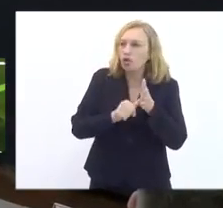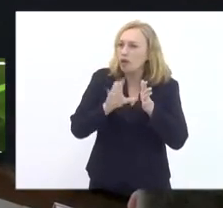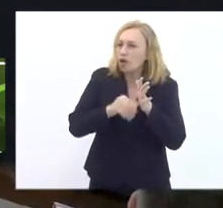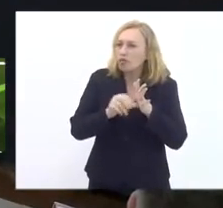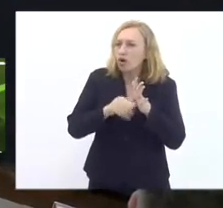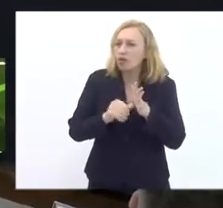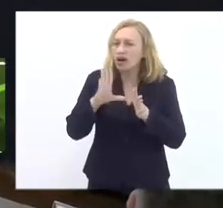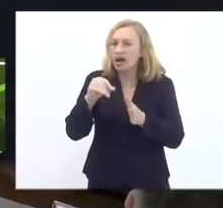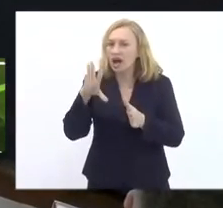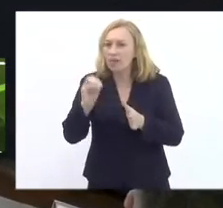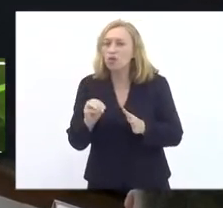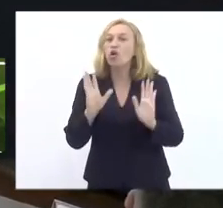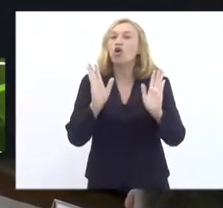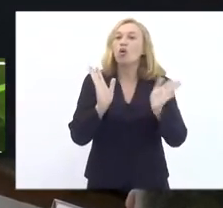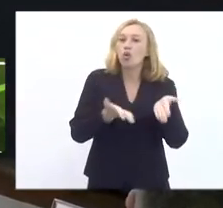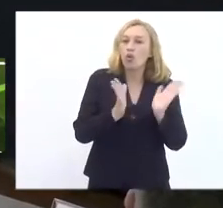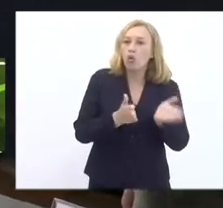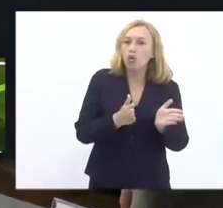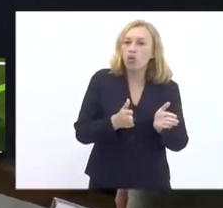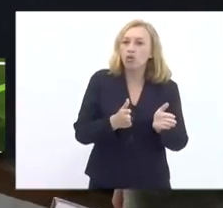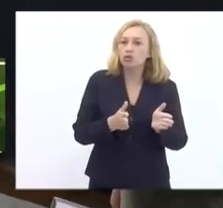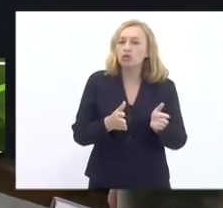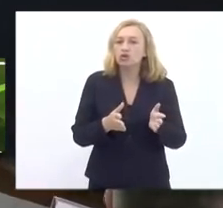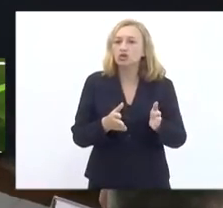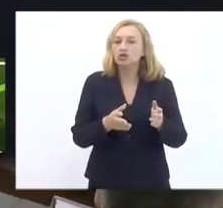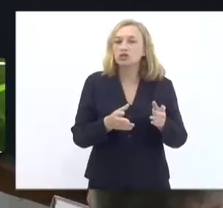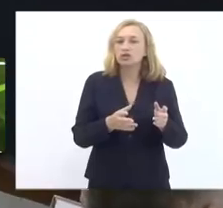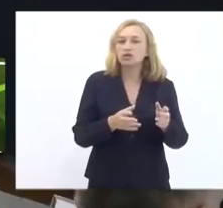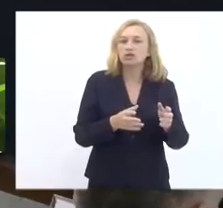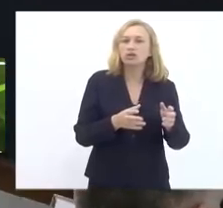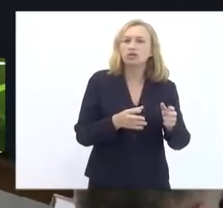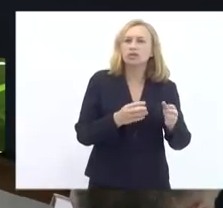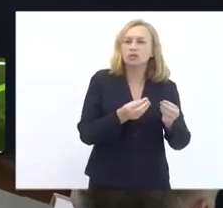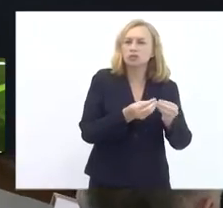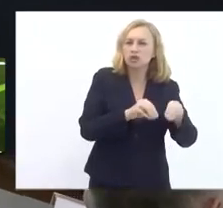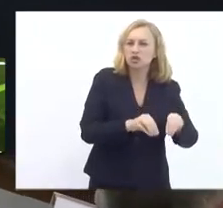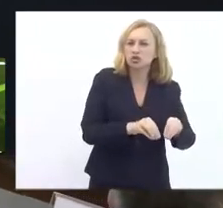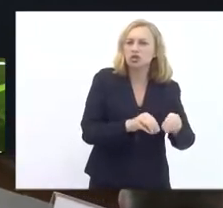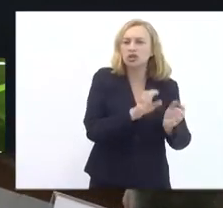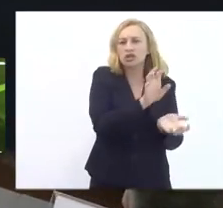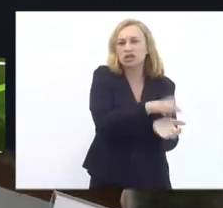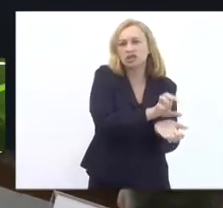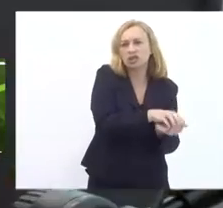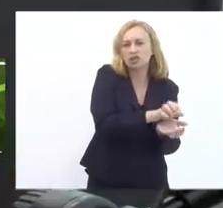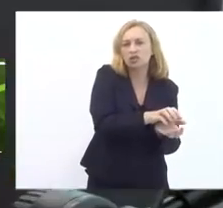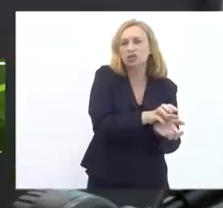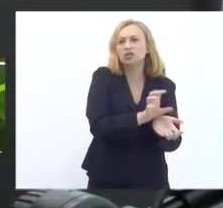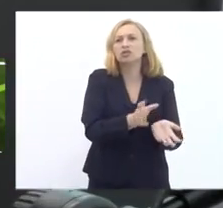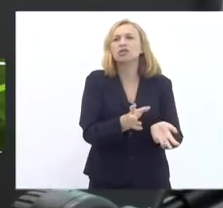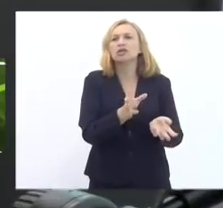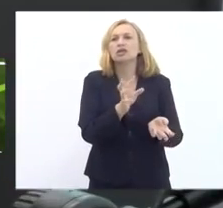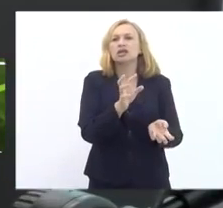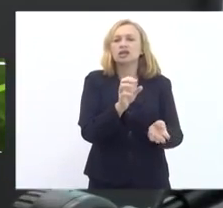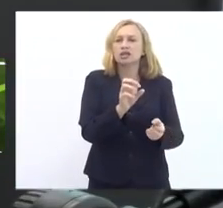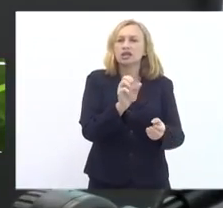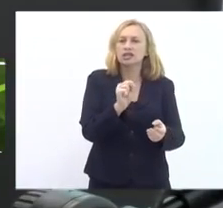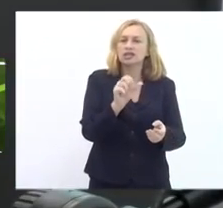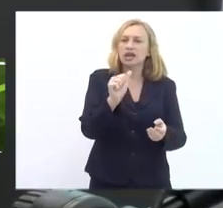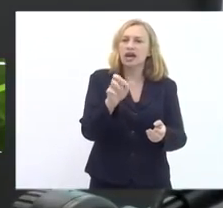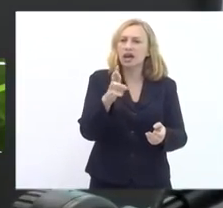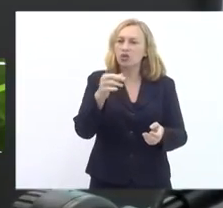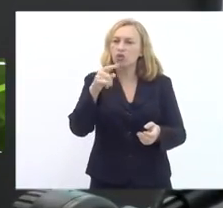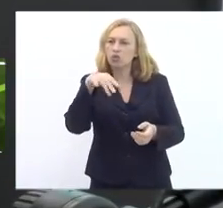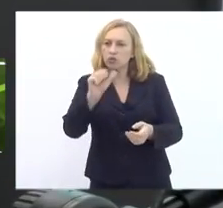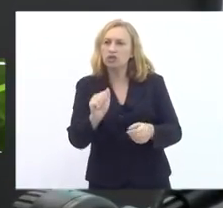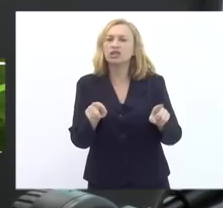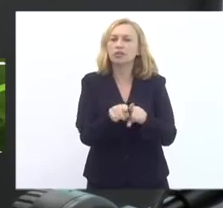dia. Hoje deu pane em Santa Cruz, deu pane no ramal de Saracuruna, ainda teve um problema lá em